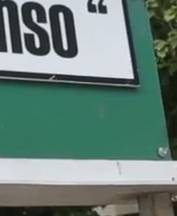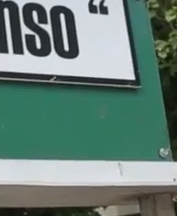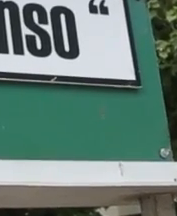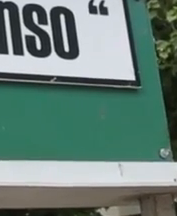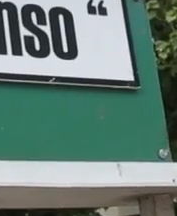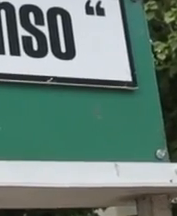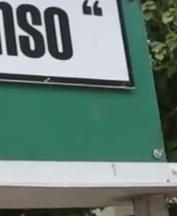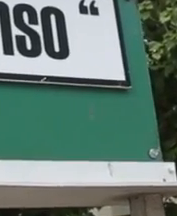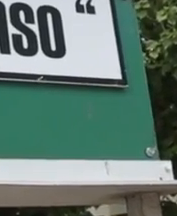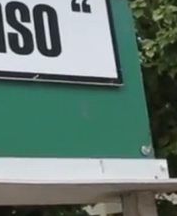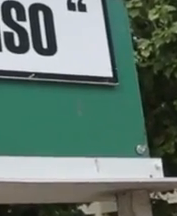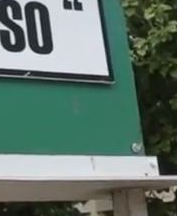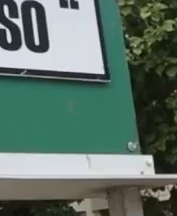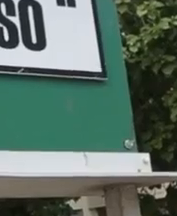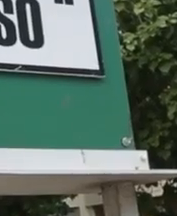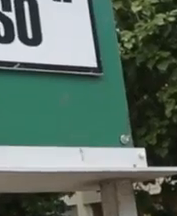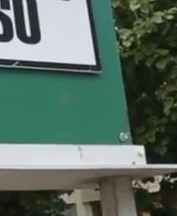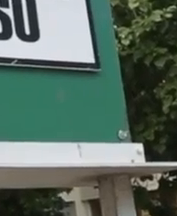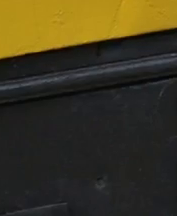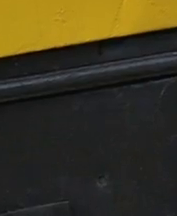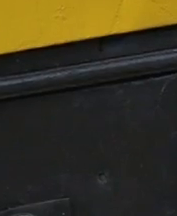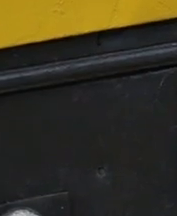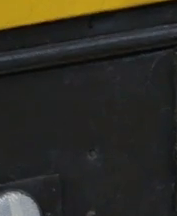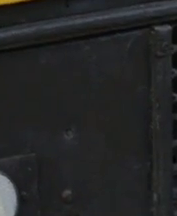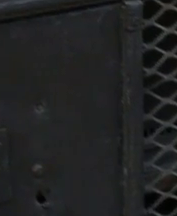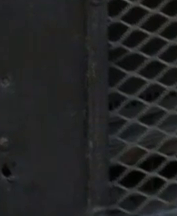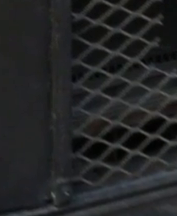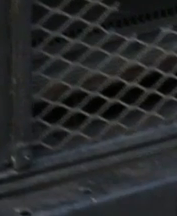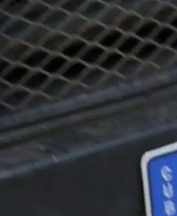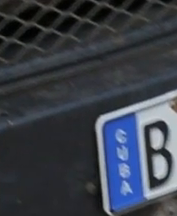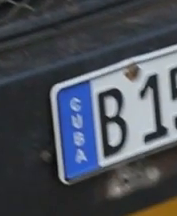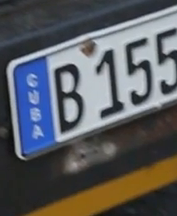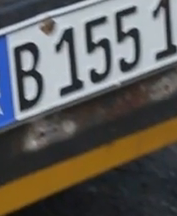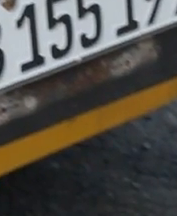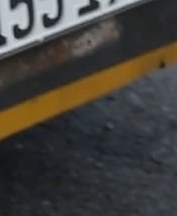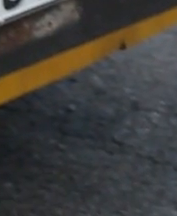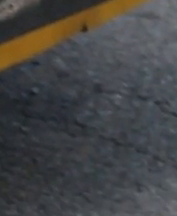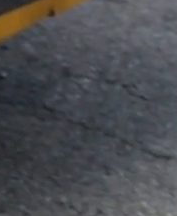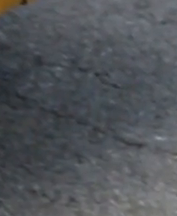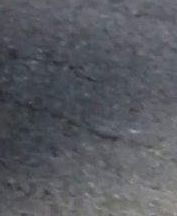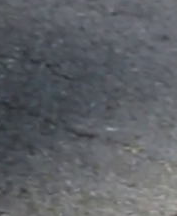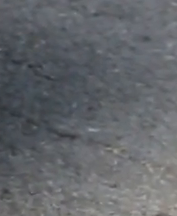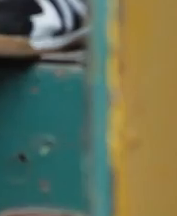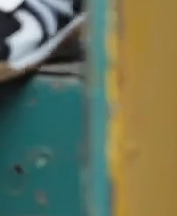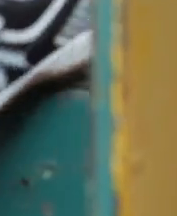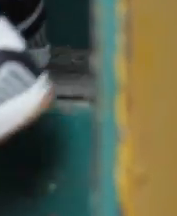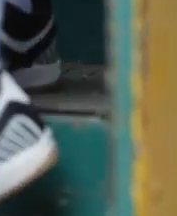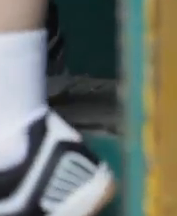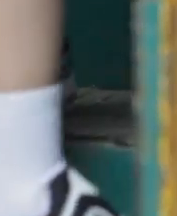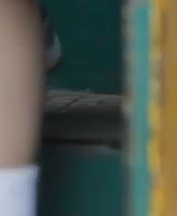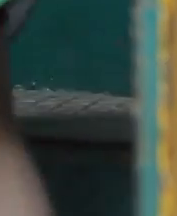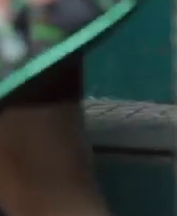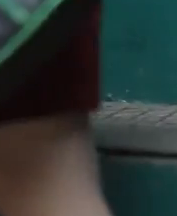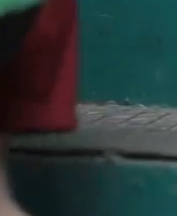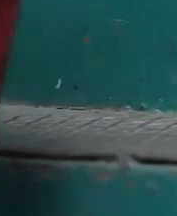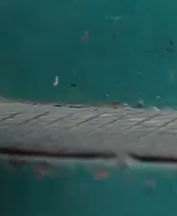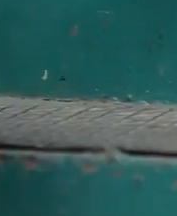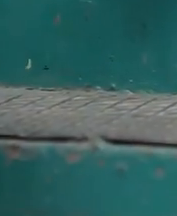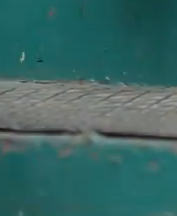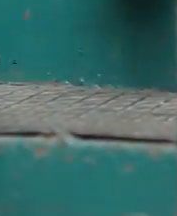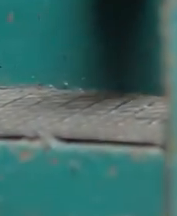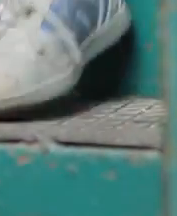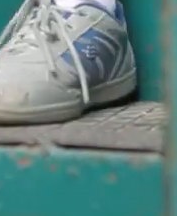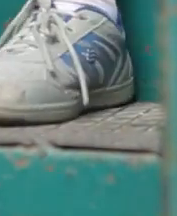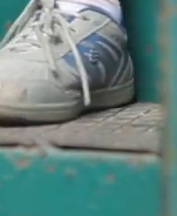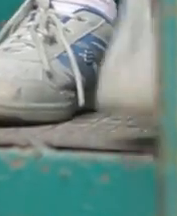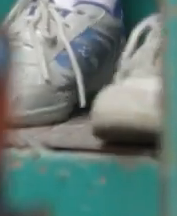Placa: Escola Especial Dora Alonso. Parte frontal de um ônibus escolar amarelo. Crianças descem do ônibus.